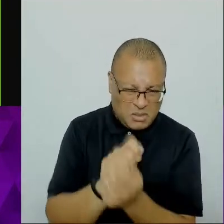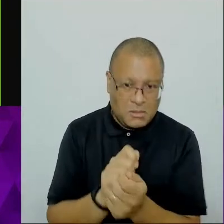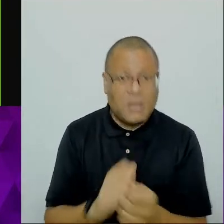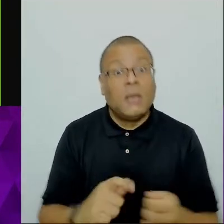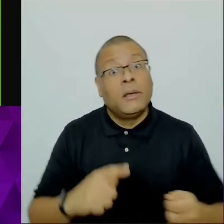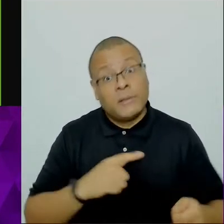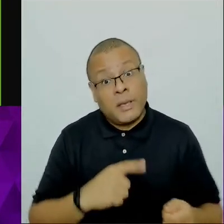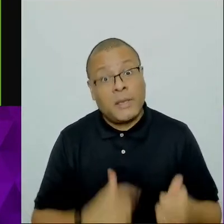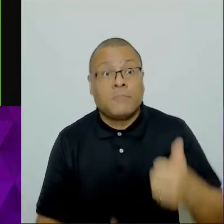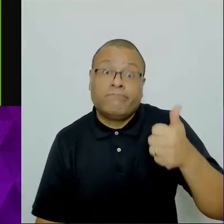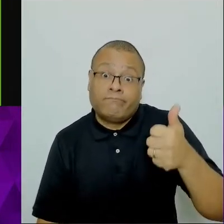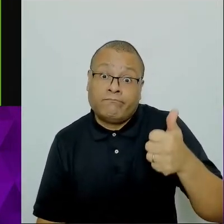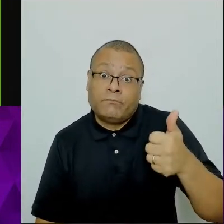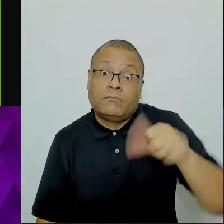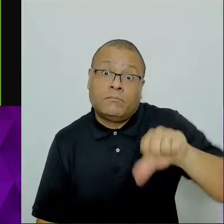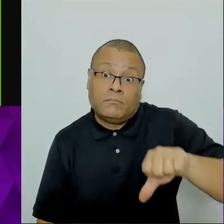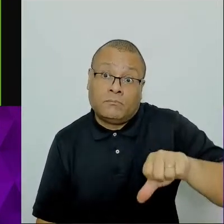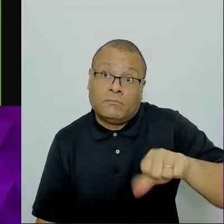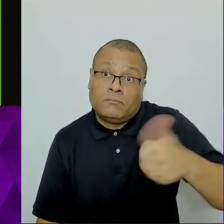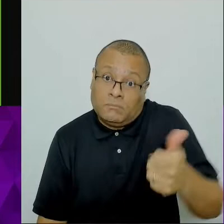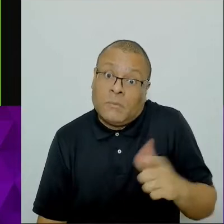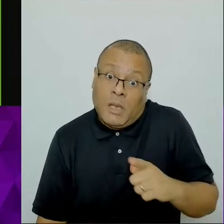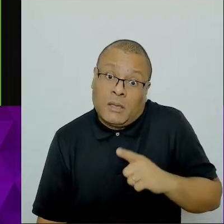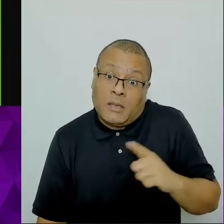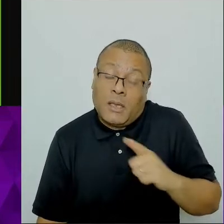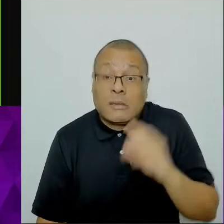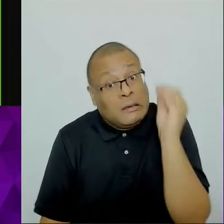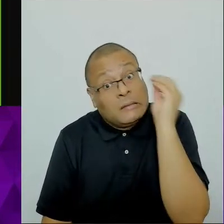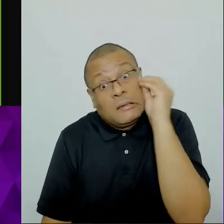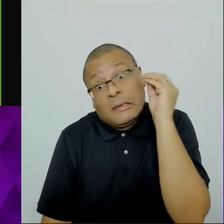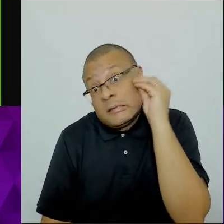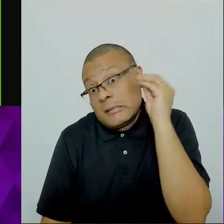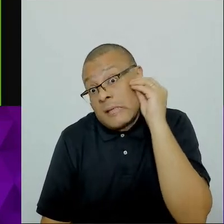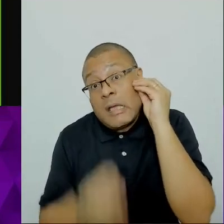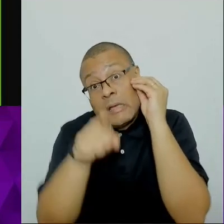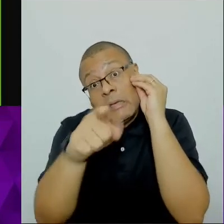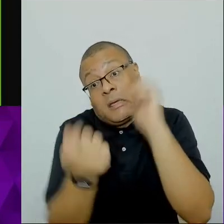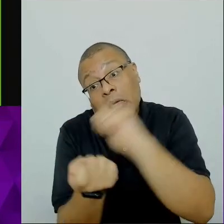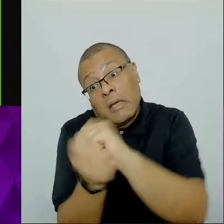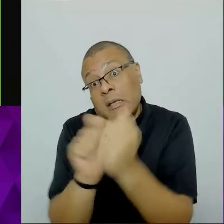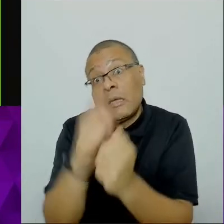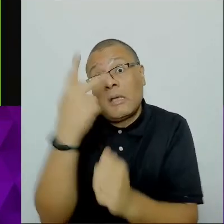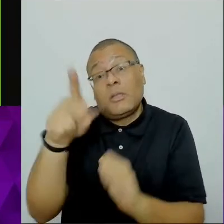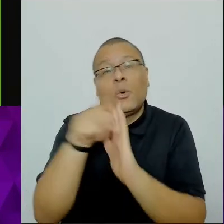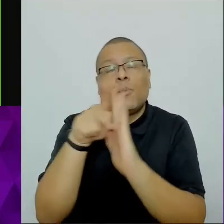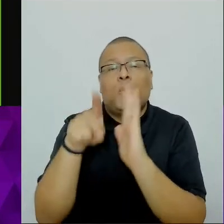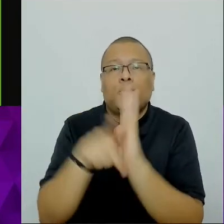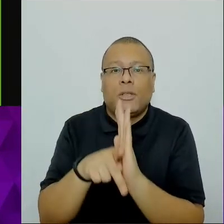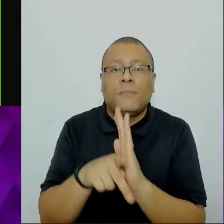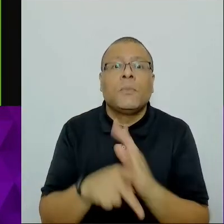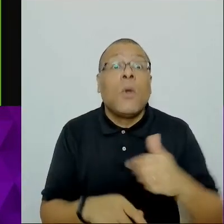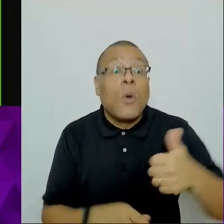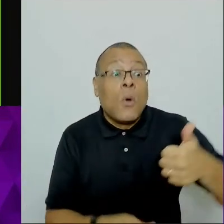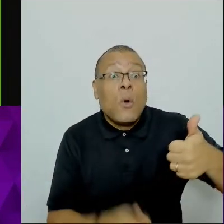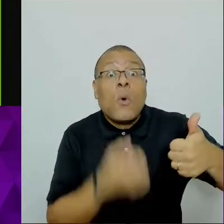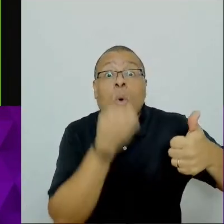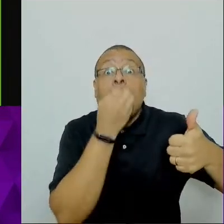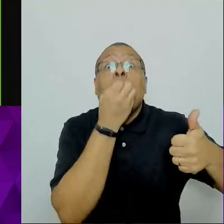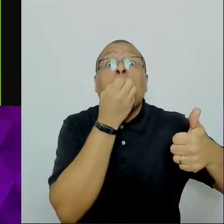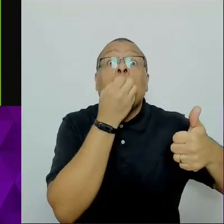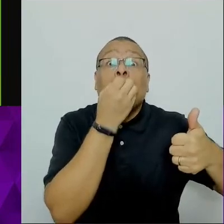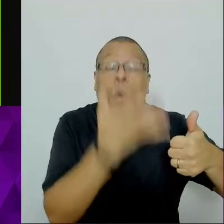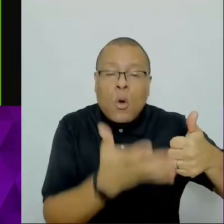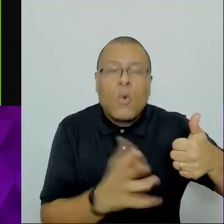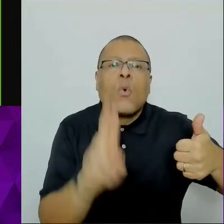é trade-off, a gente sabe que a gente tem que levar para a realidade do nosso projeto. Alguns prós que a gente pode levantar aqui sobre a